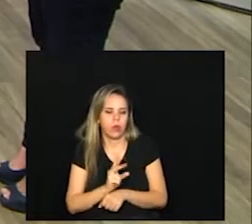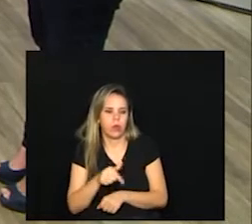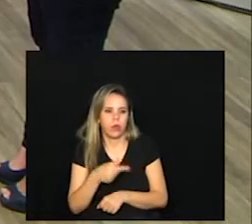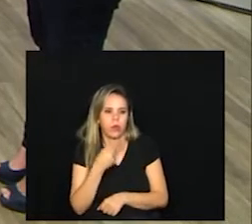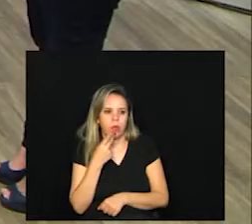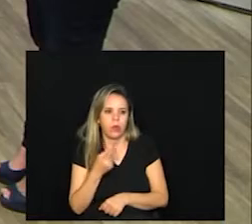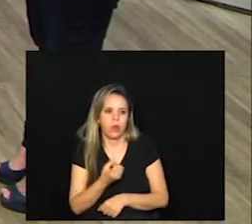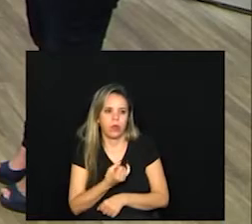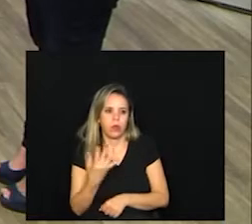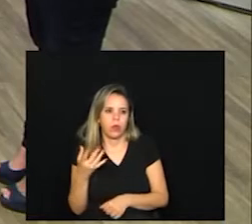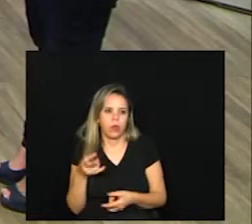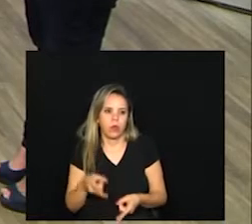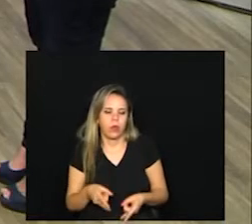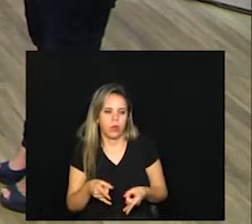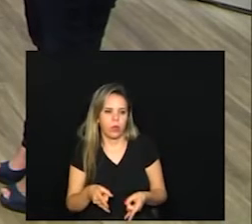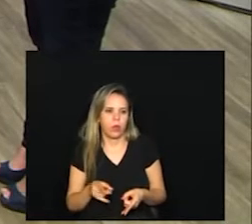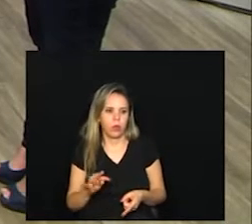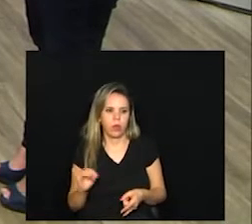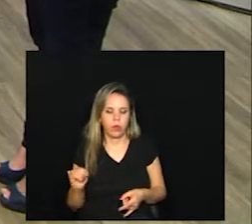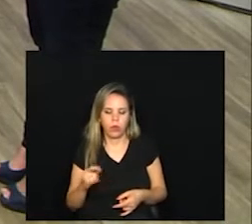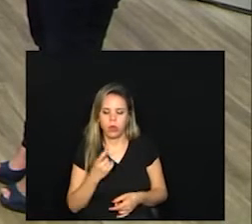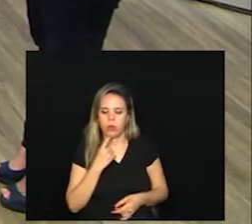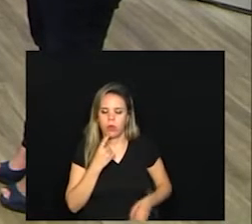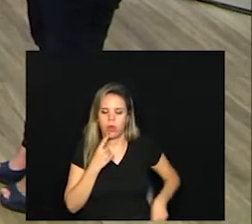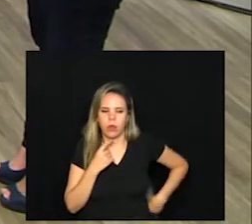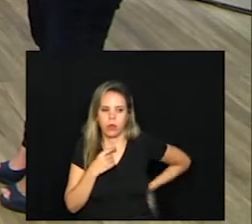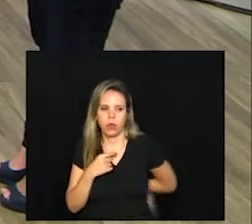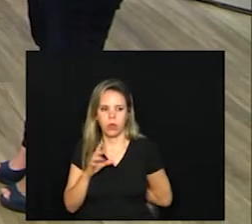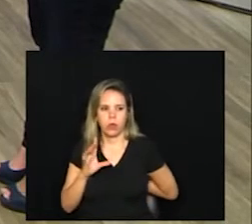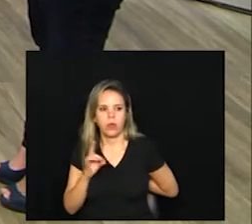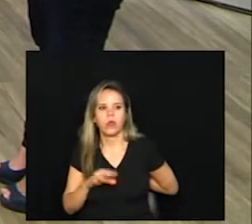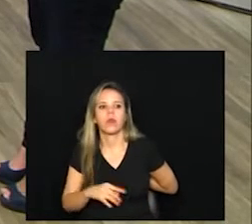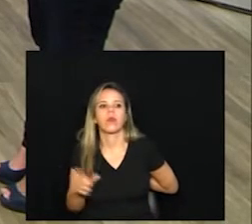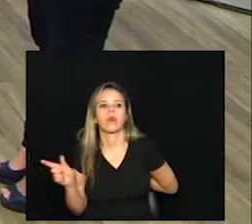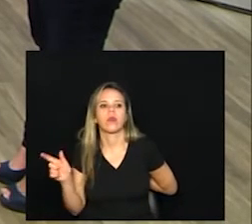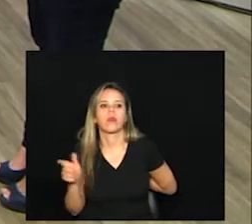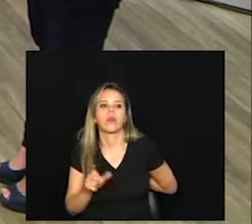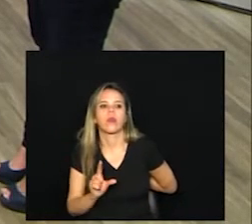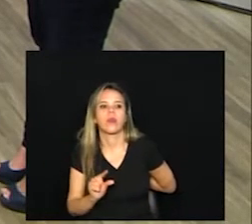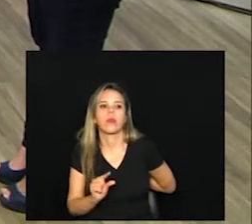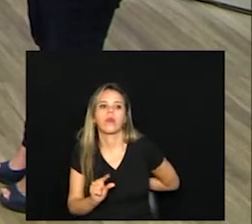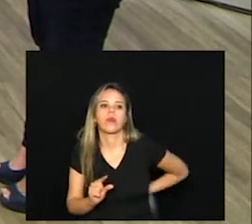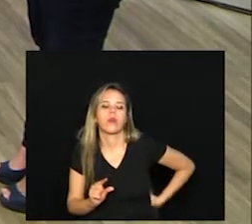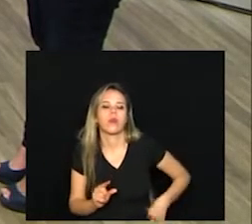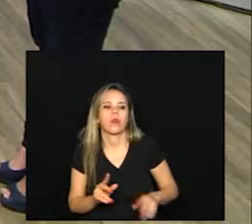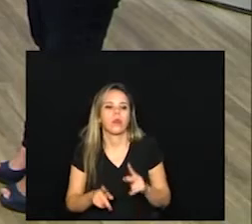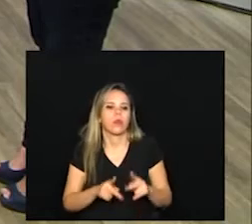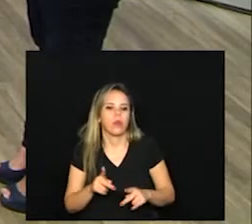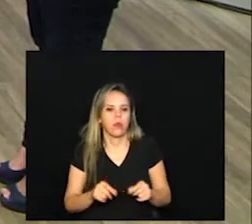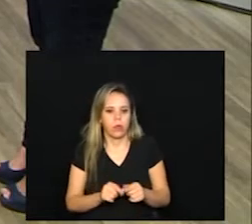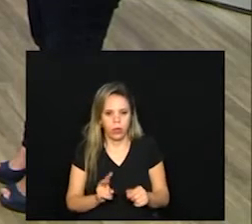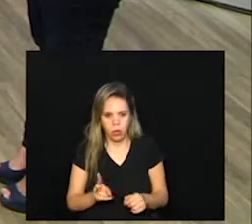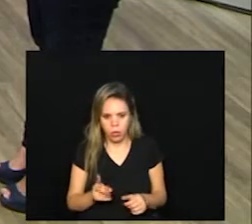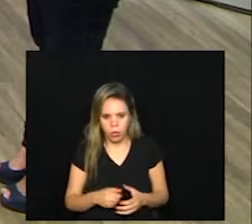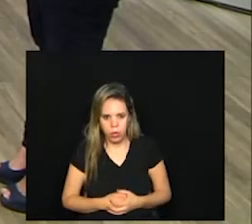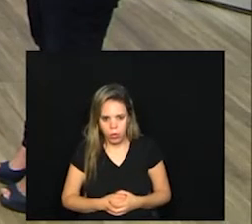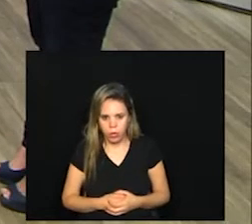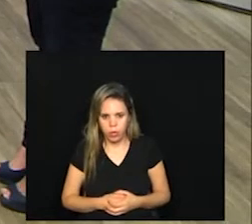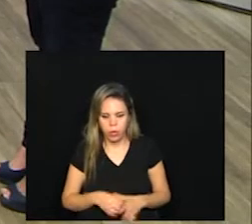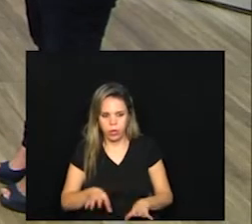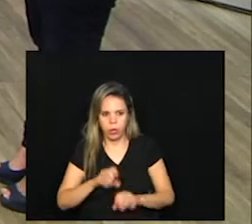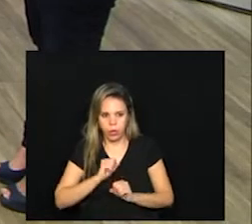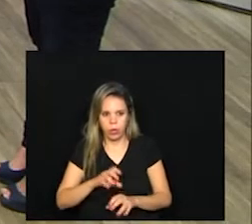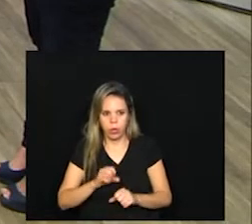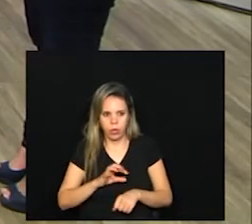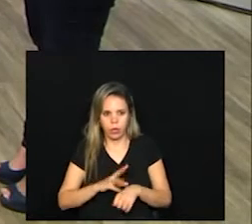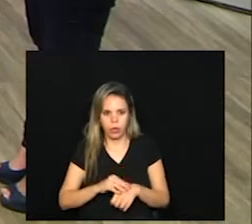vamos falar sobre a taxa de leitos de UTI em Campinas, que sofreu uma queda, mas as pessoas continuam se